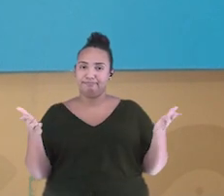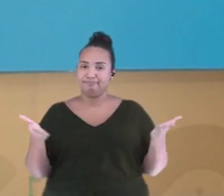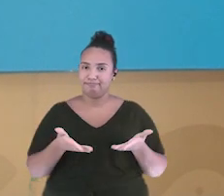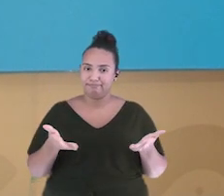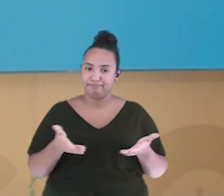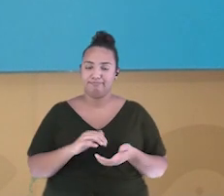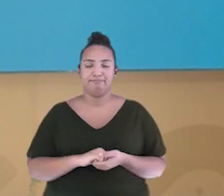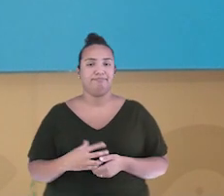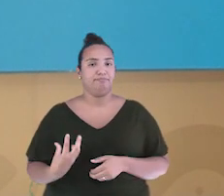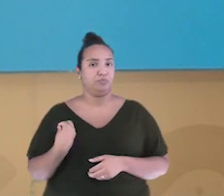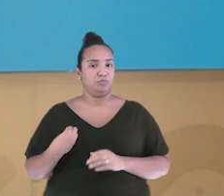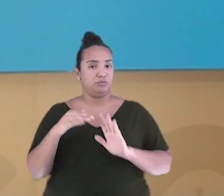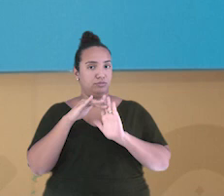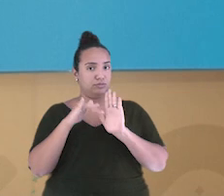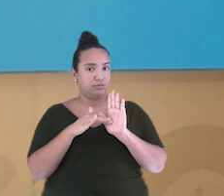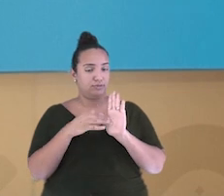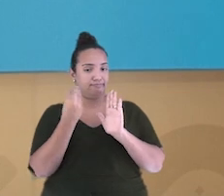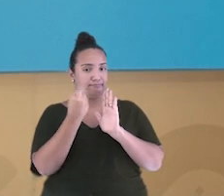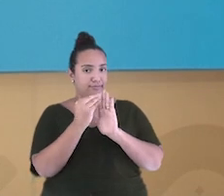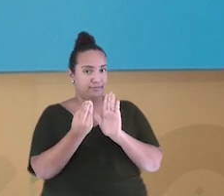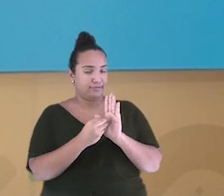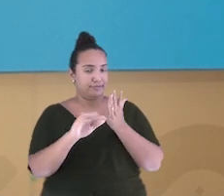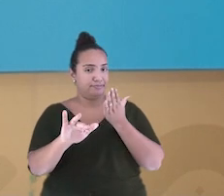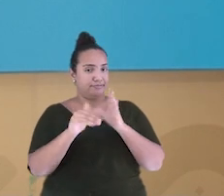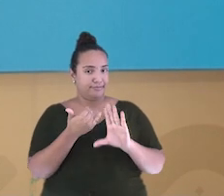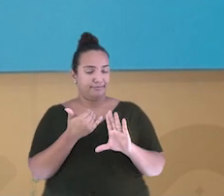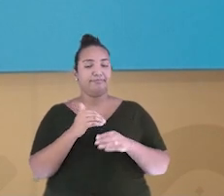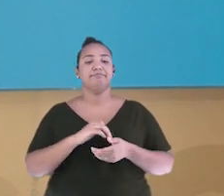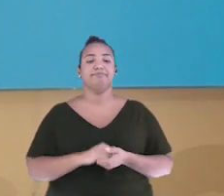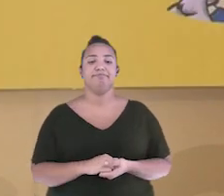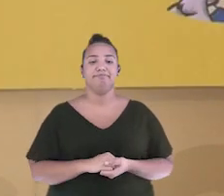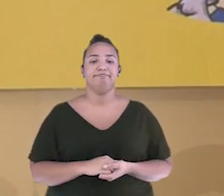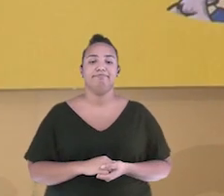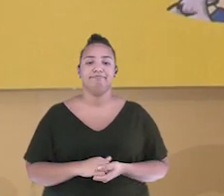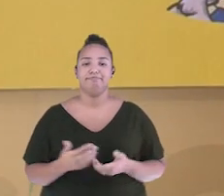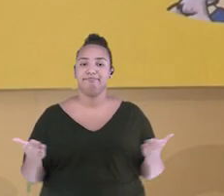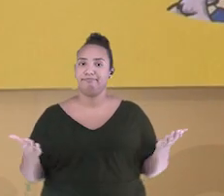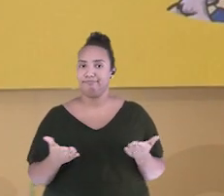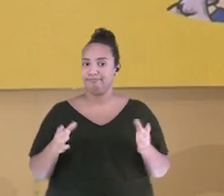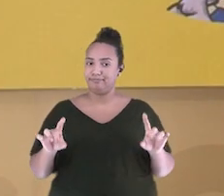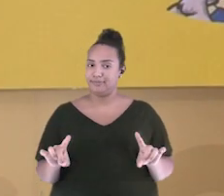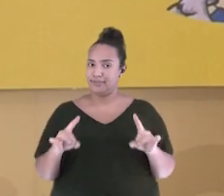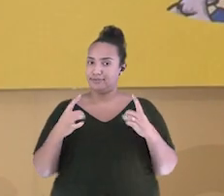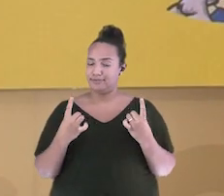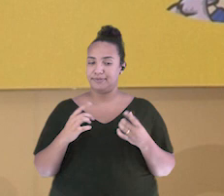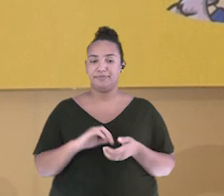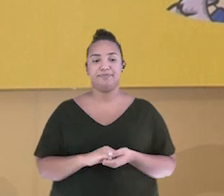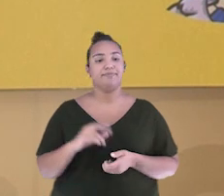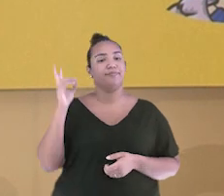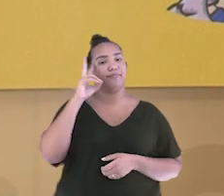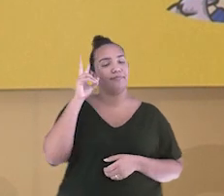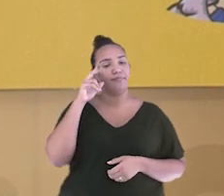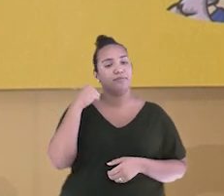que está aparecendo aí na tela, preencha o formulário e nos envie. Hora do desafio! Lembra